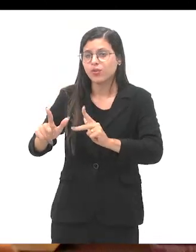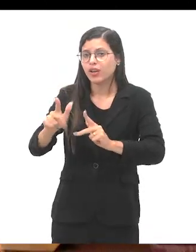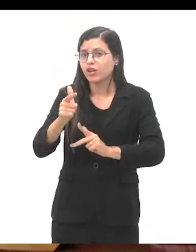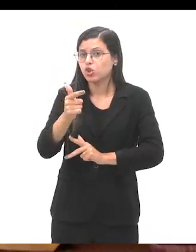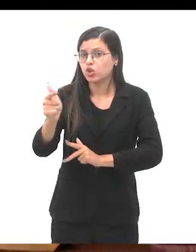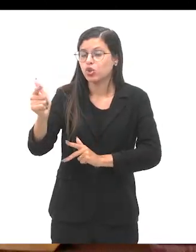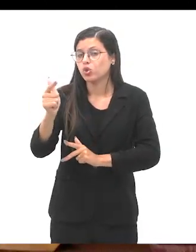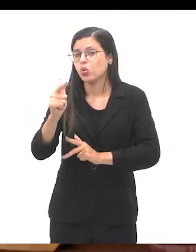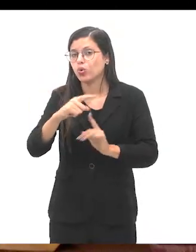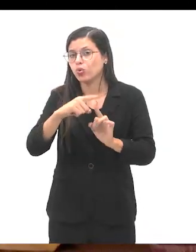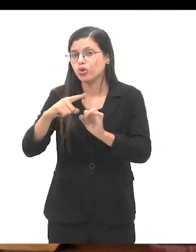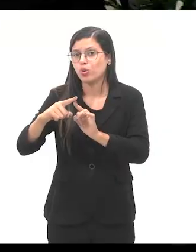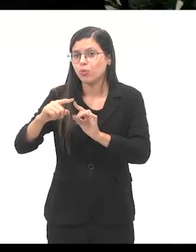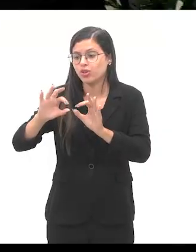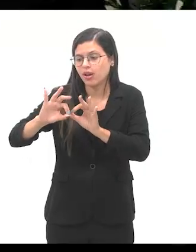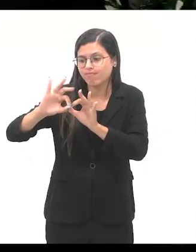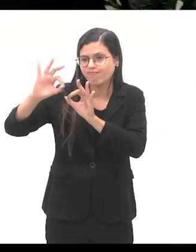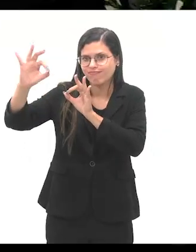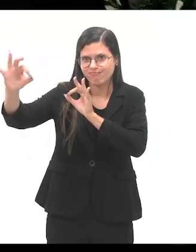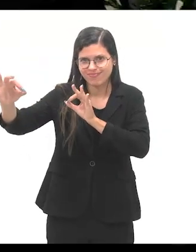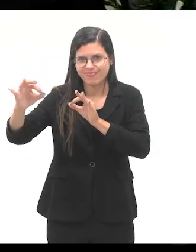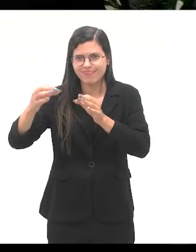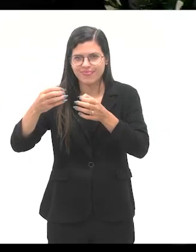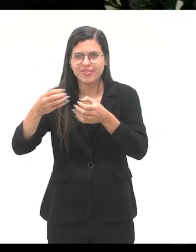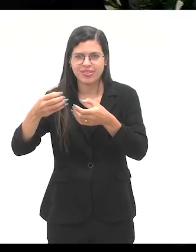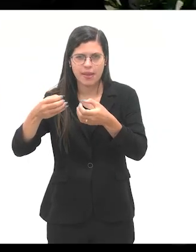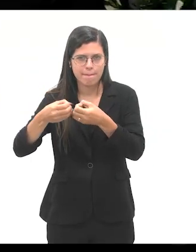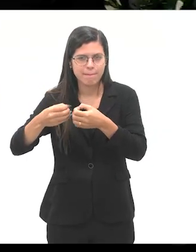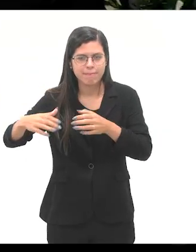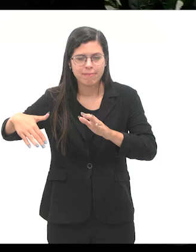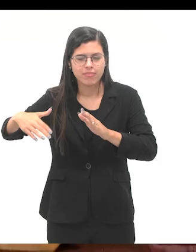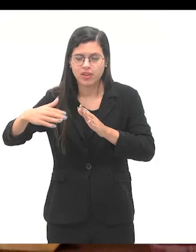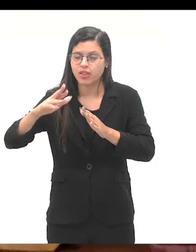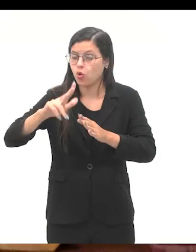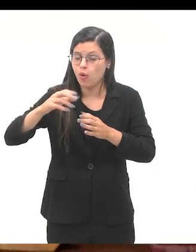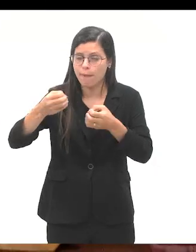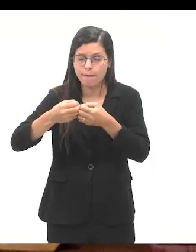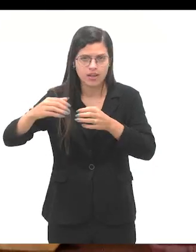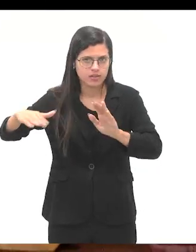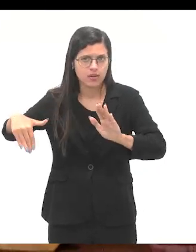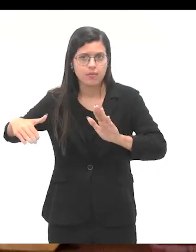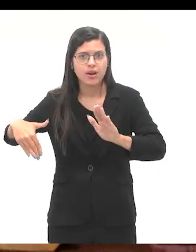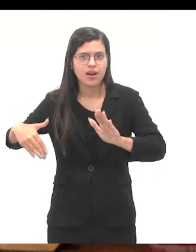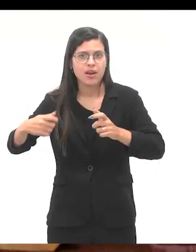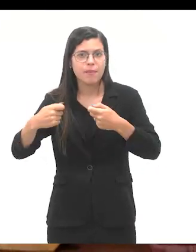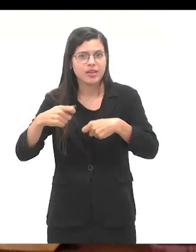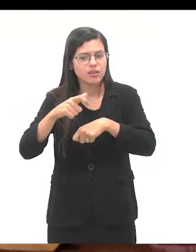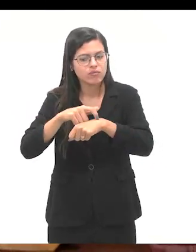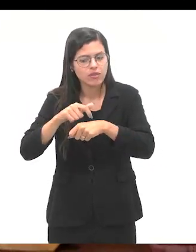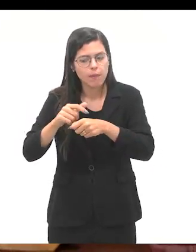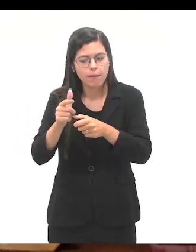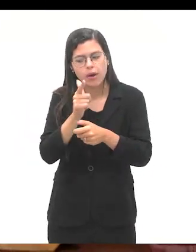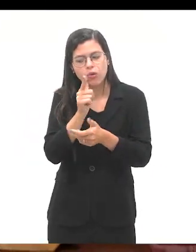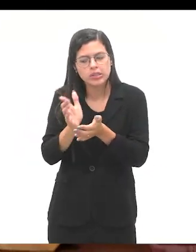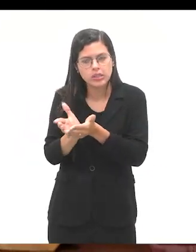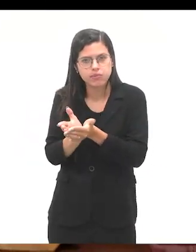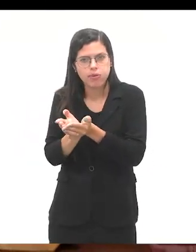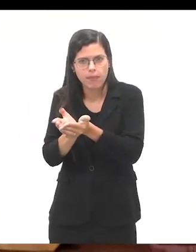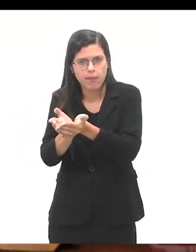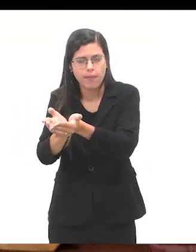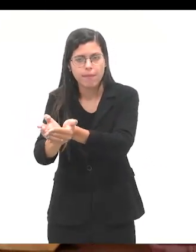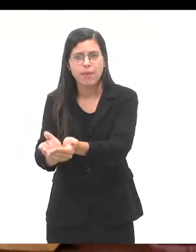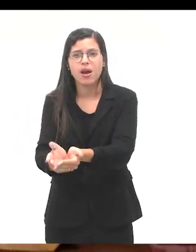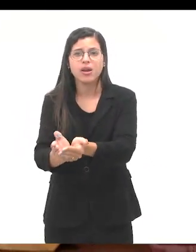em águas muito profundas, né? Precisam navegar muito tempo para chegar lá. Então, é muita coisa que